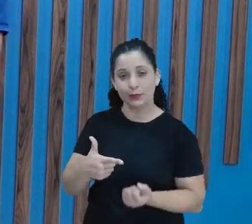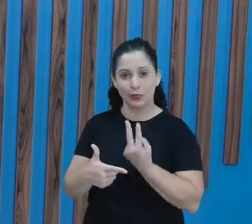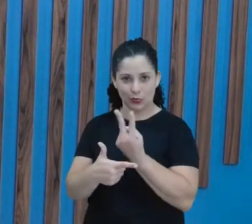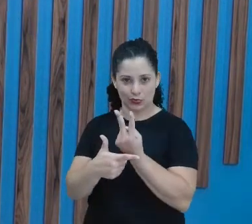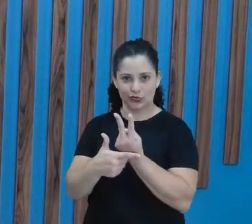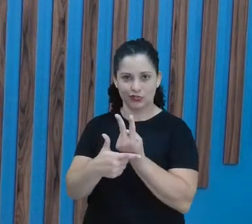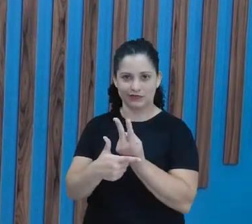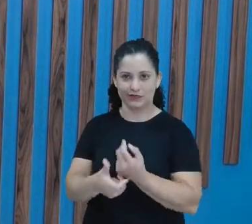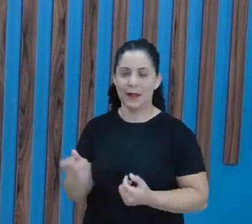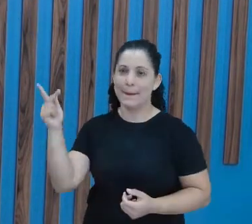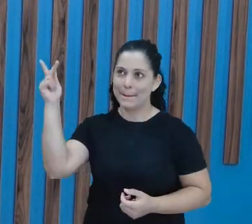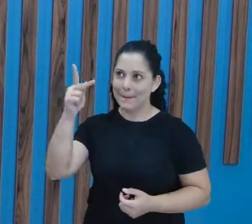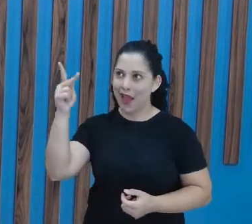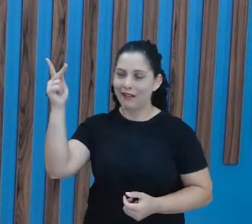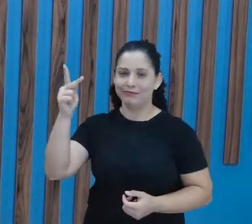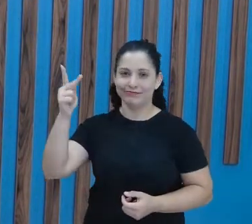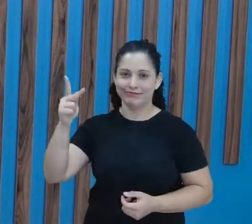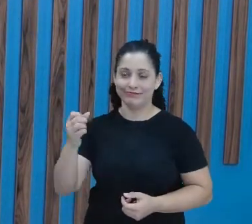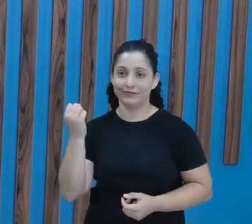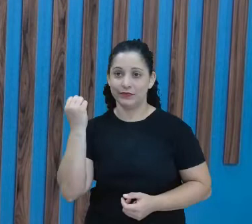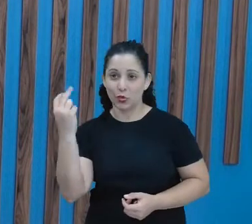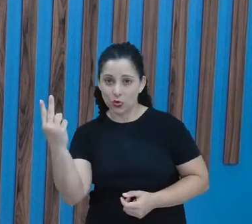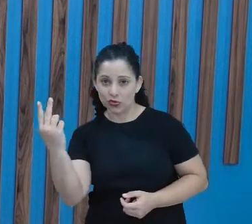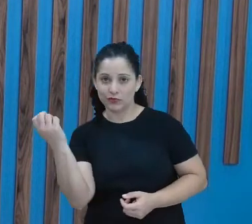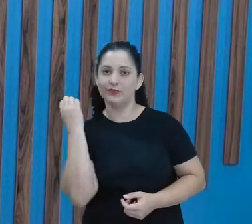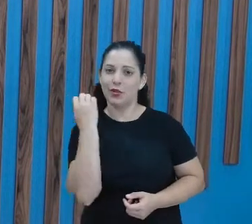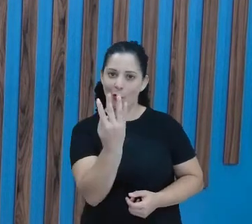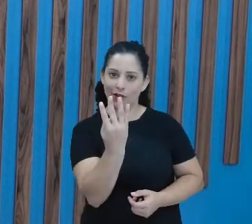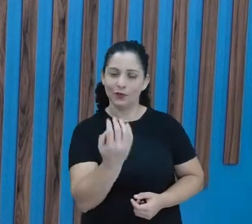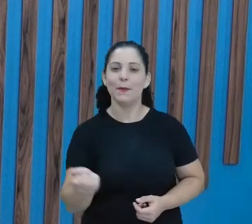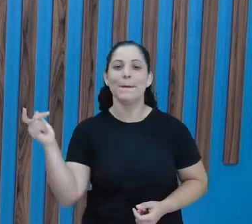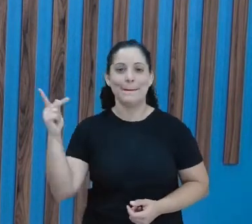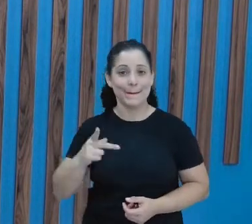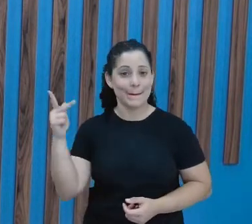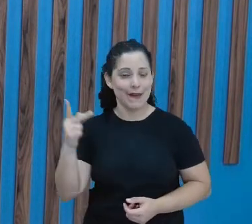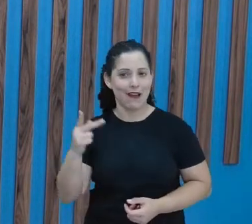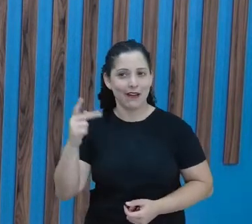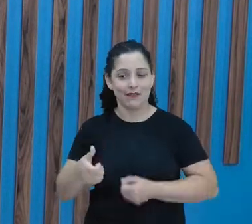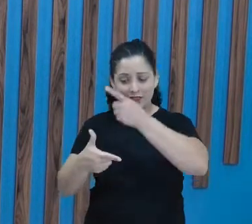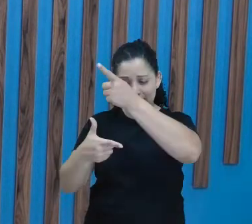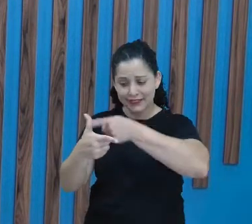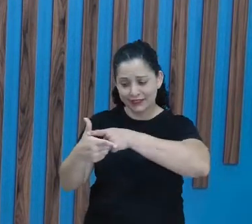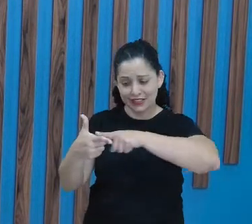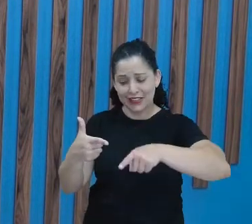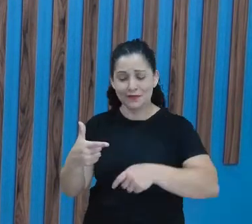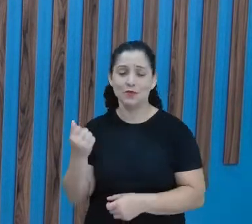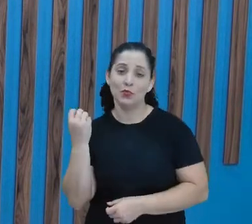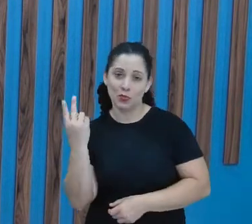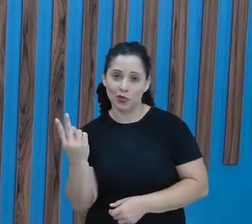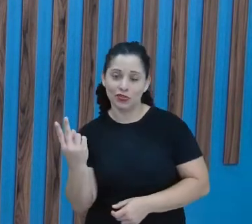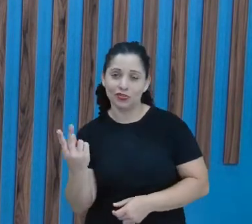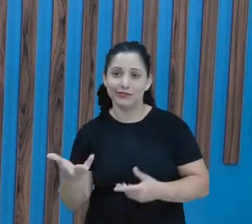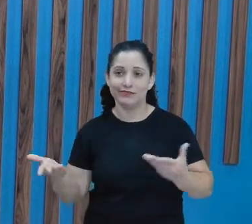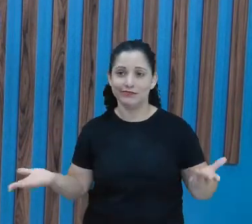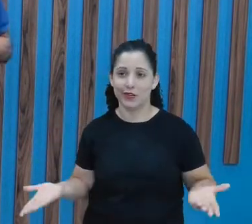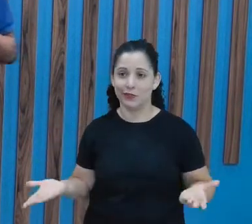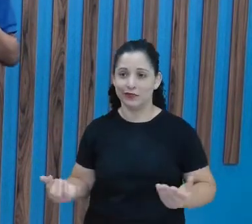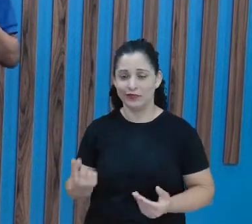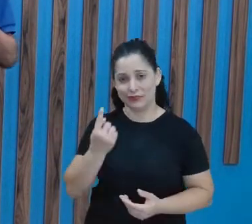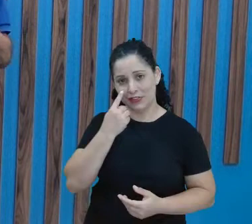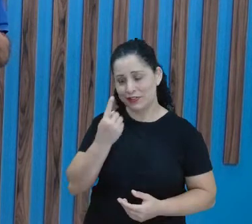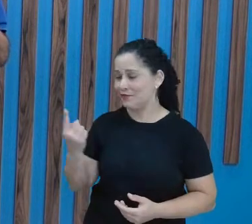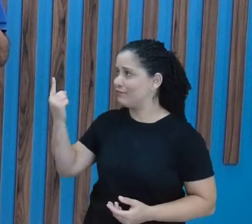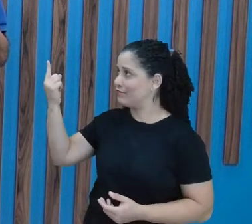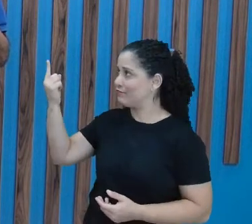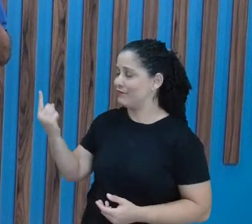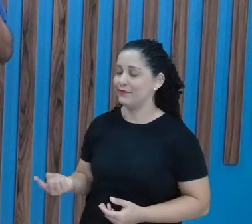os dois são pares aqui, Então, vou dividir isso aqui por 2. E aí, ó, quando eu dividir por 2, vai ficar com 1. 2 por 2 vai dar 1. E